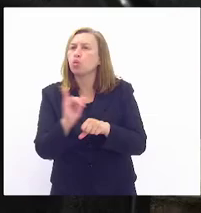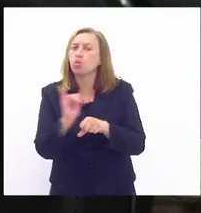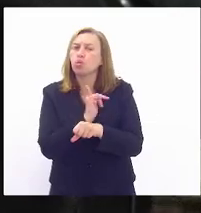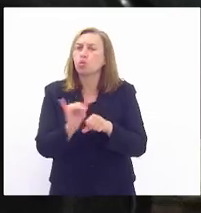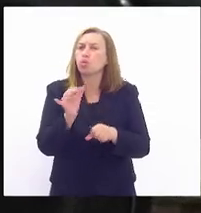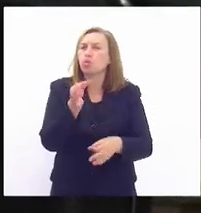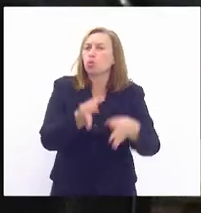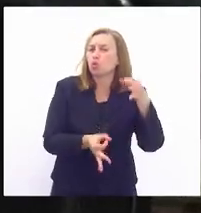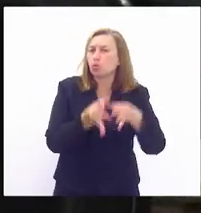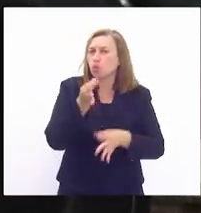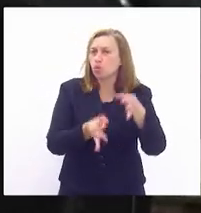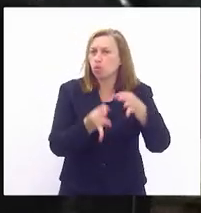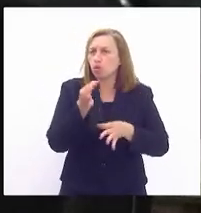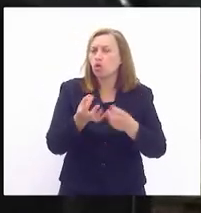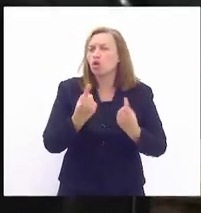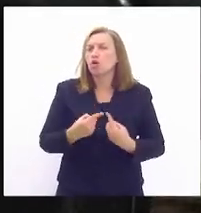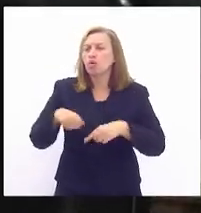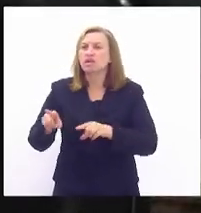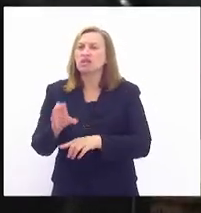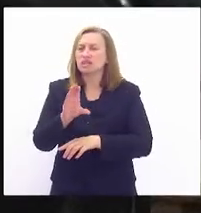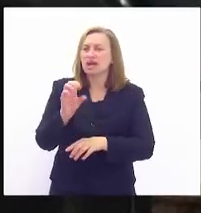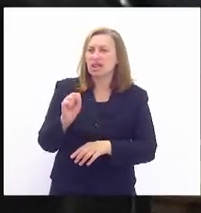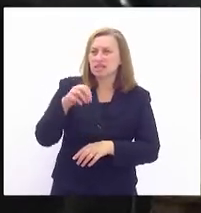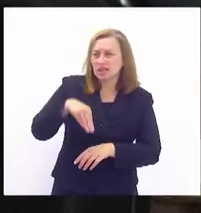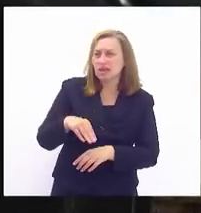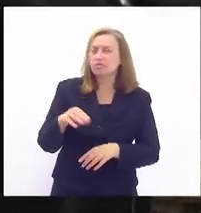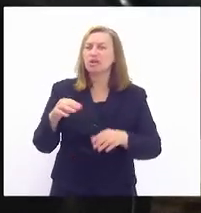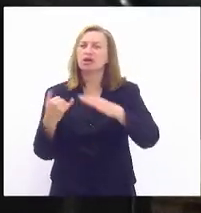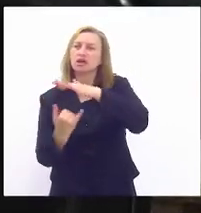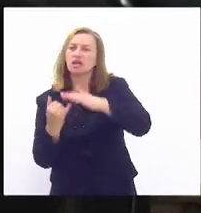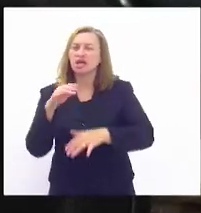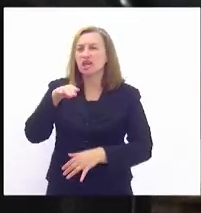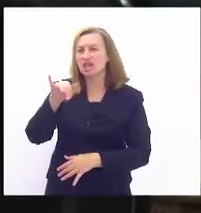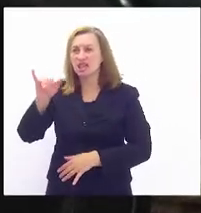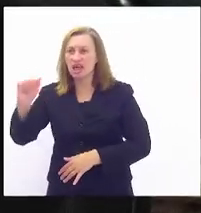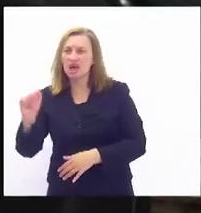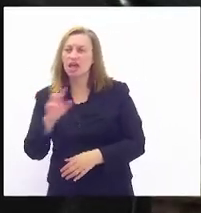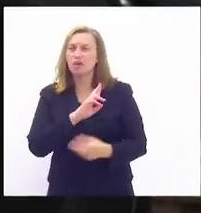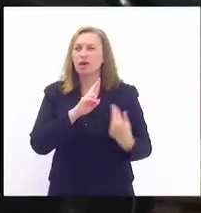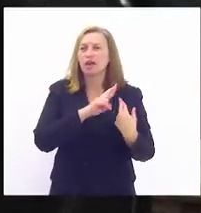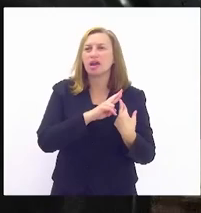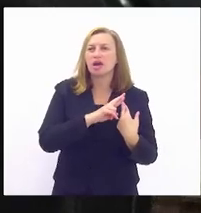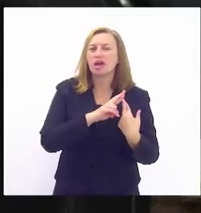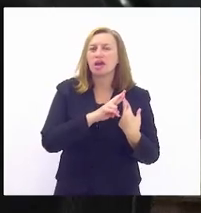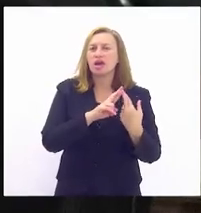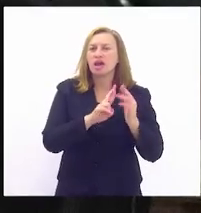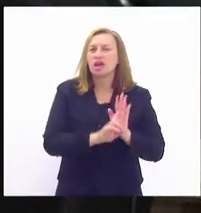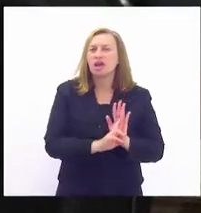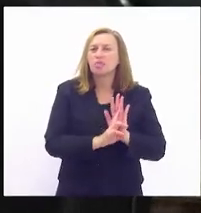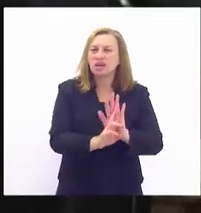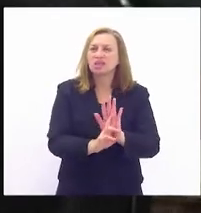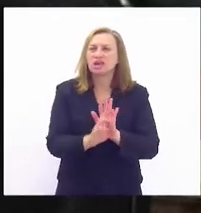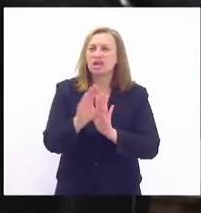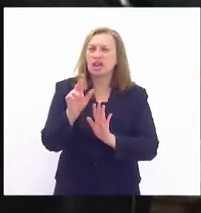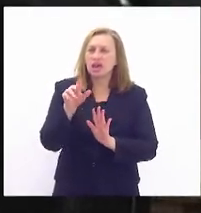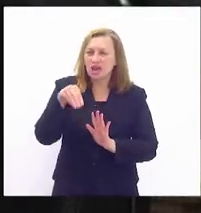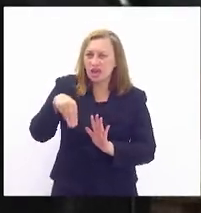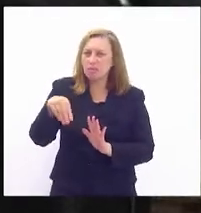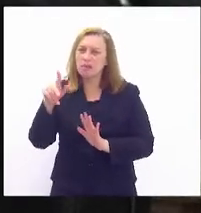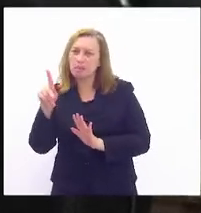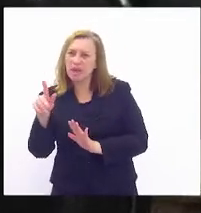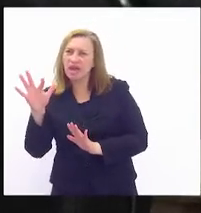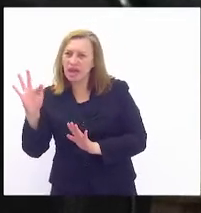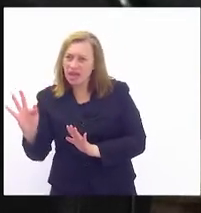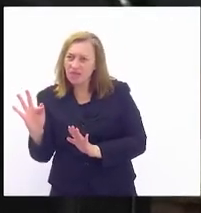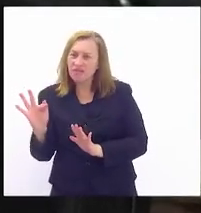judiciais contra a CSN, o INEA e representantes do MPE, MPF, a